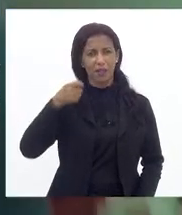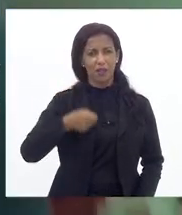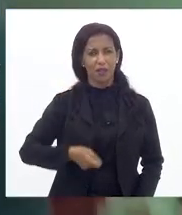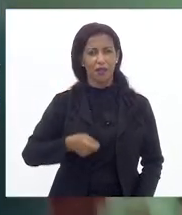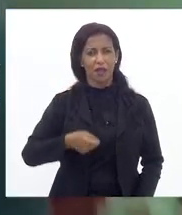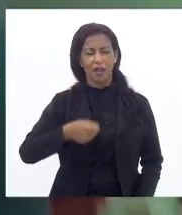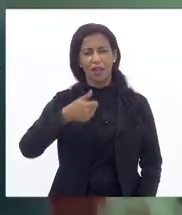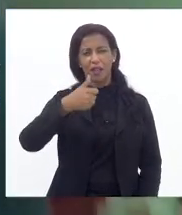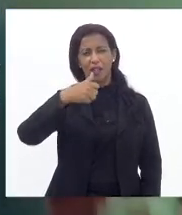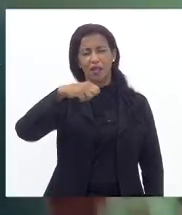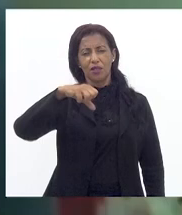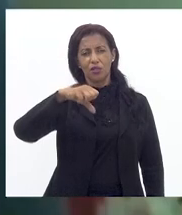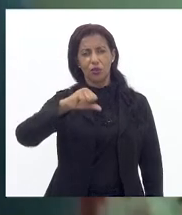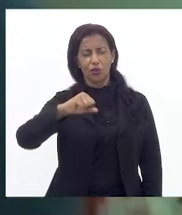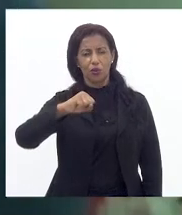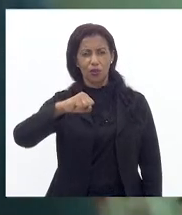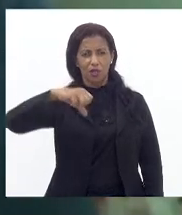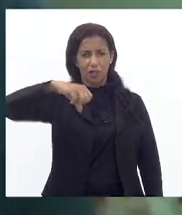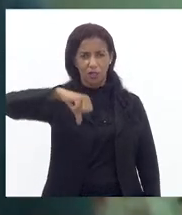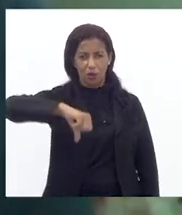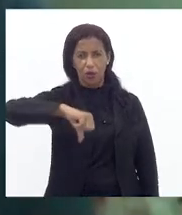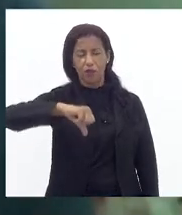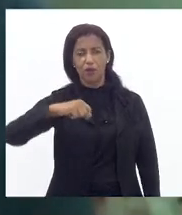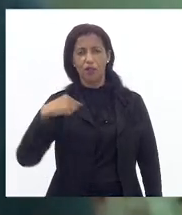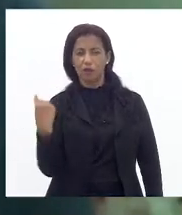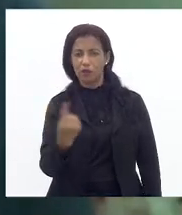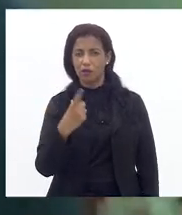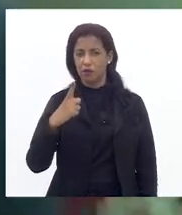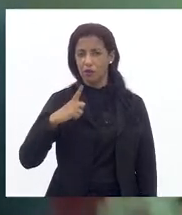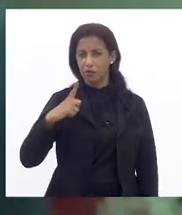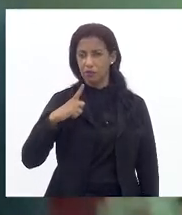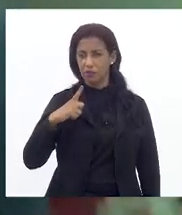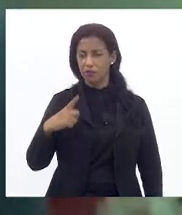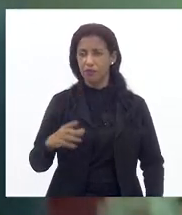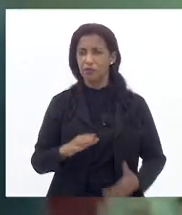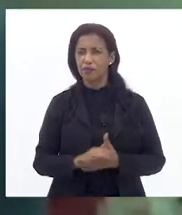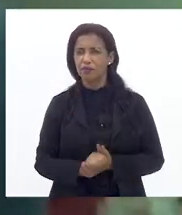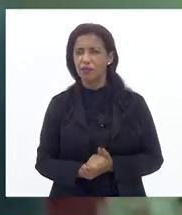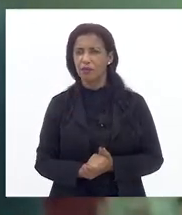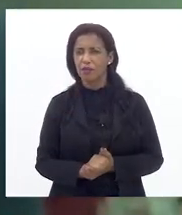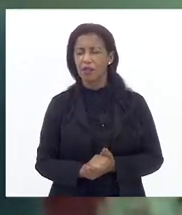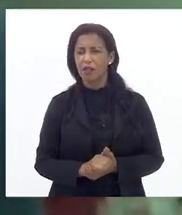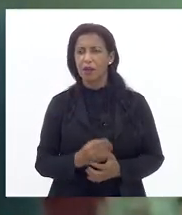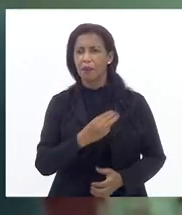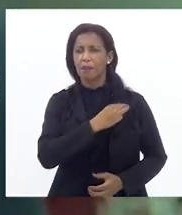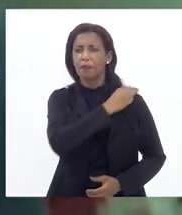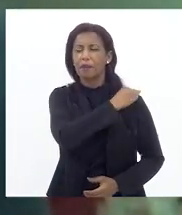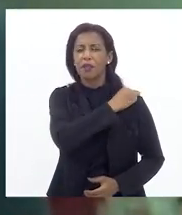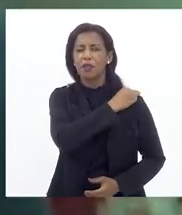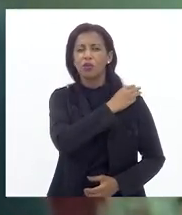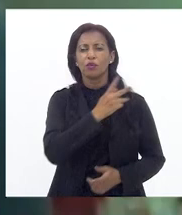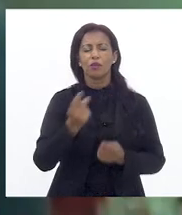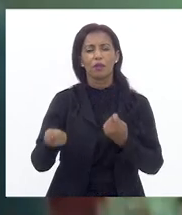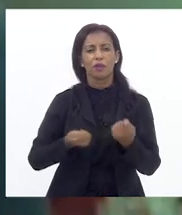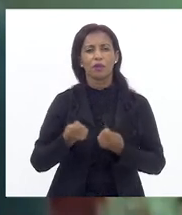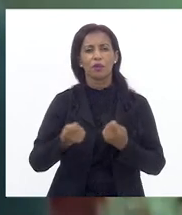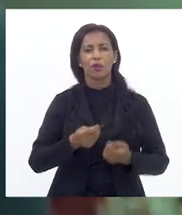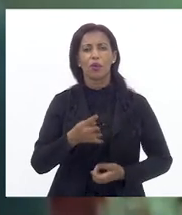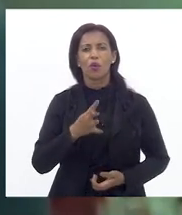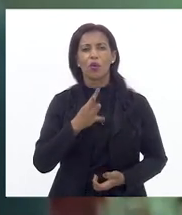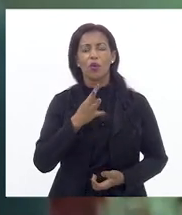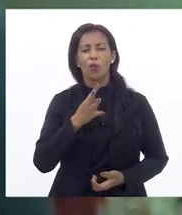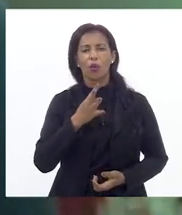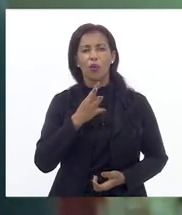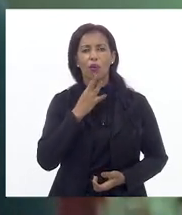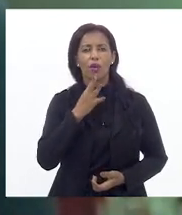a 89 nós tínhamos que tinha o início da economia era conhecido como